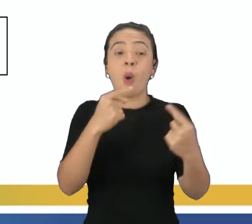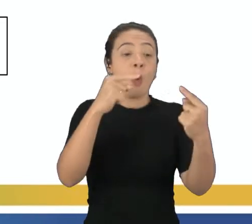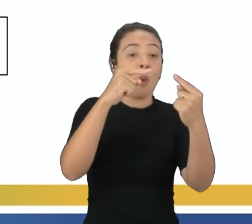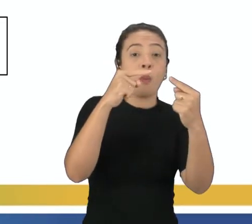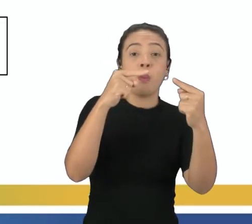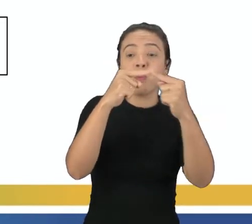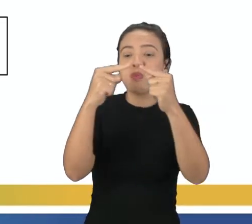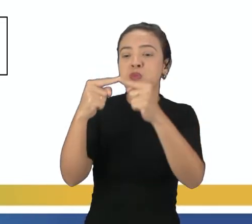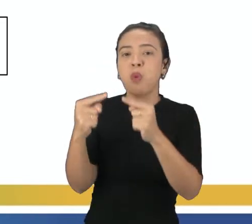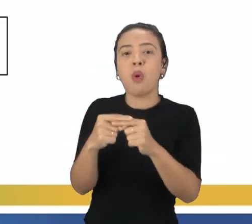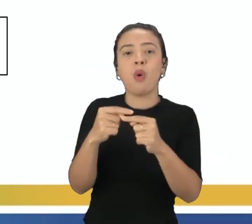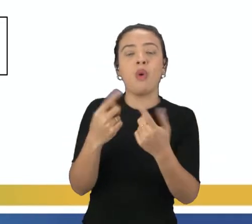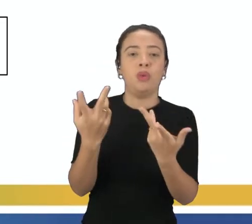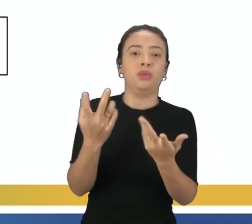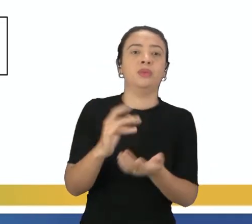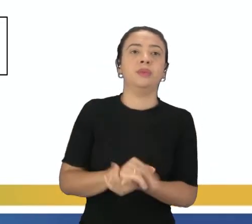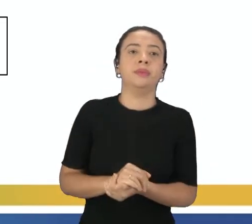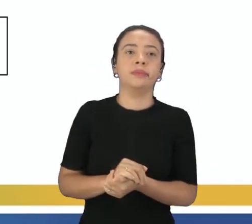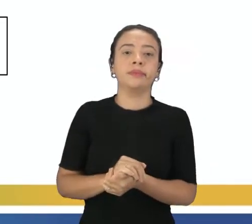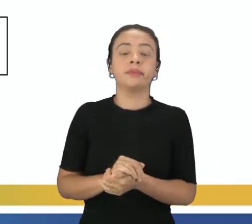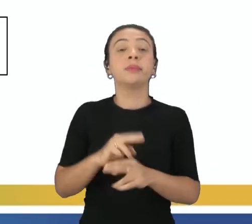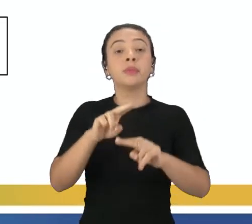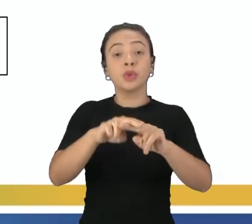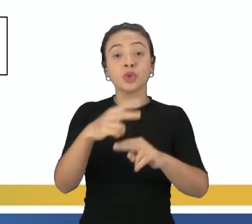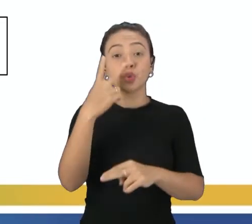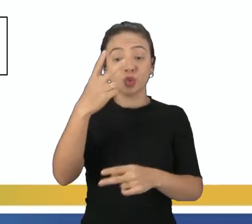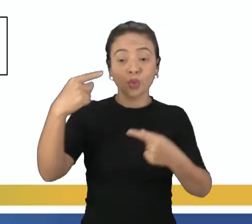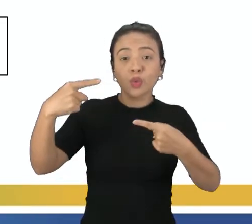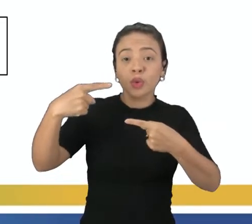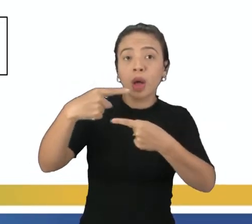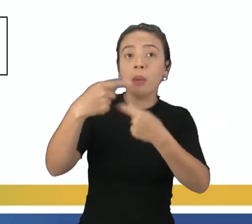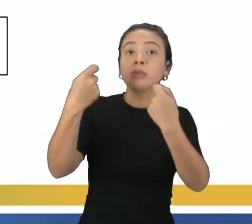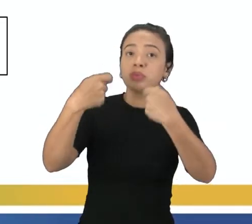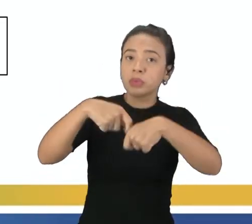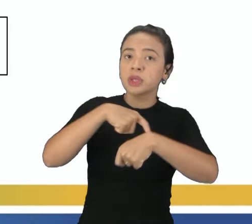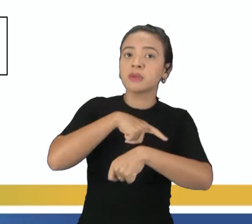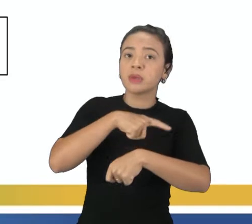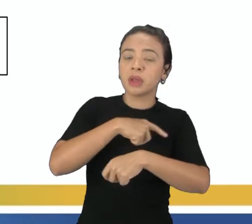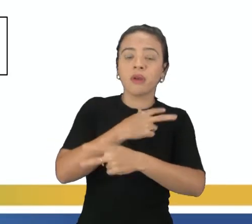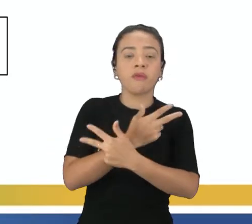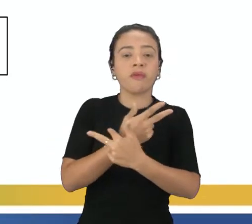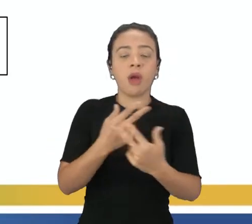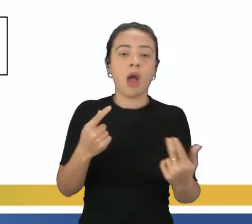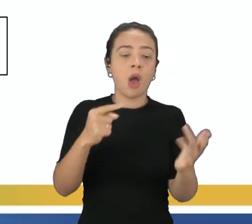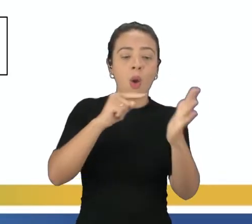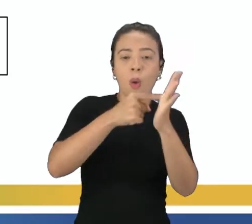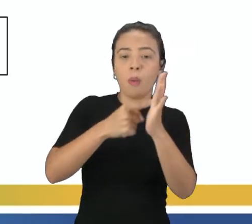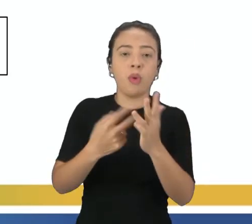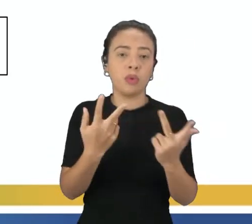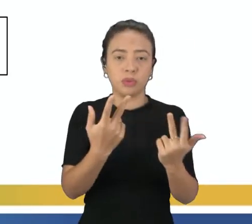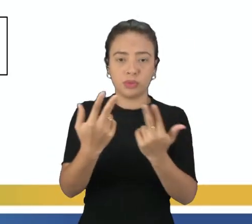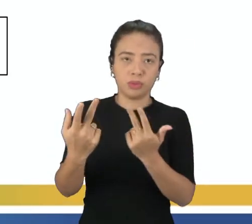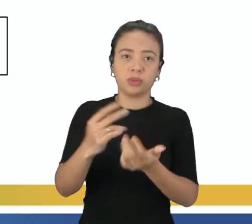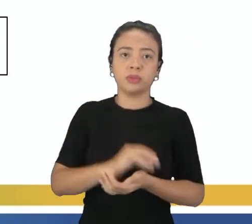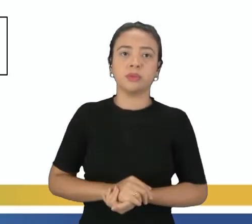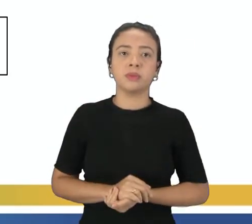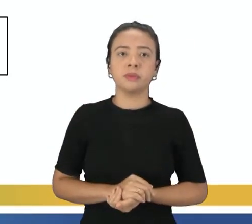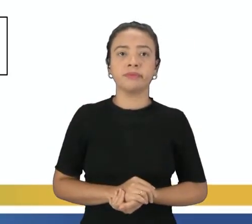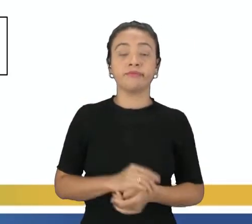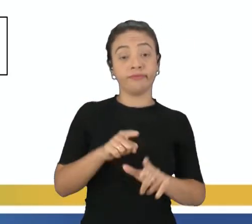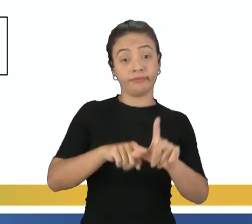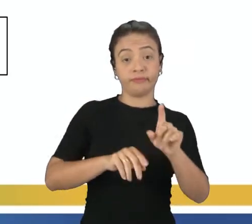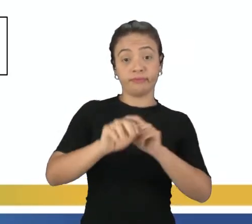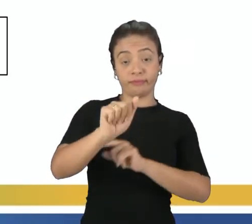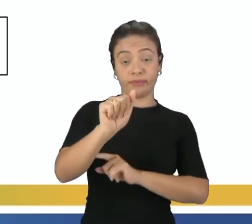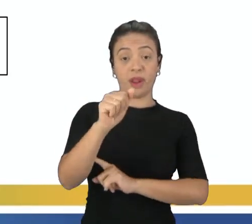comum. Então, de fato, duas retas paralelas podem ter infinitos pontos em comum. Então, a